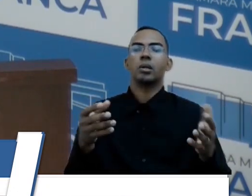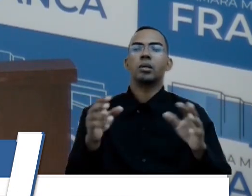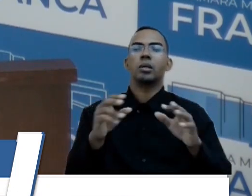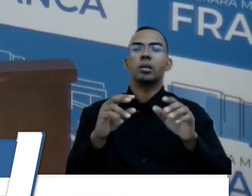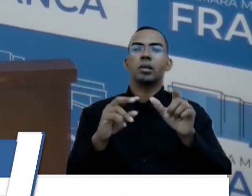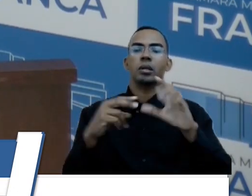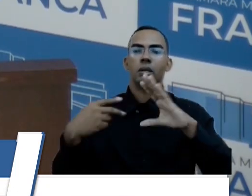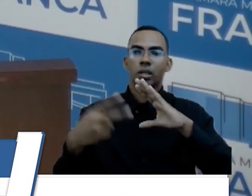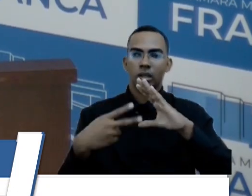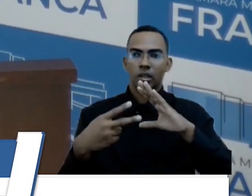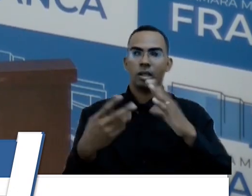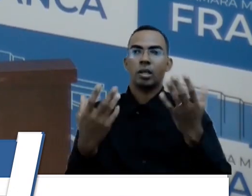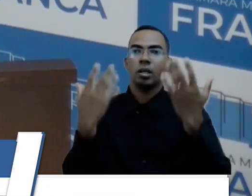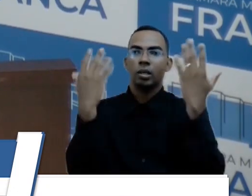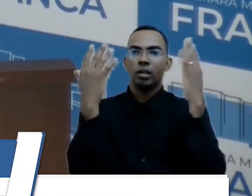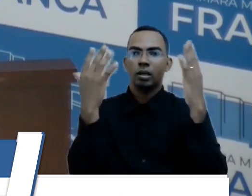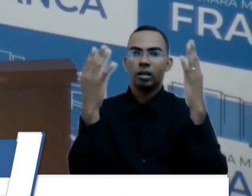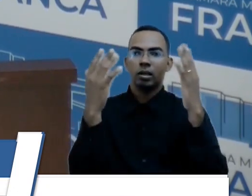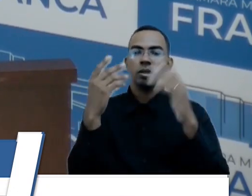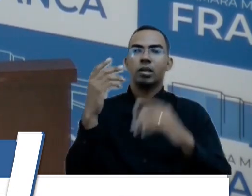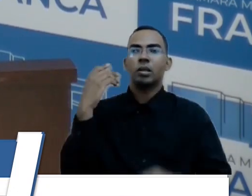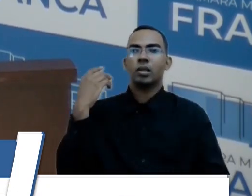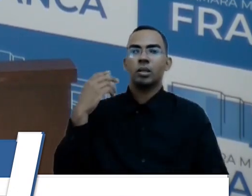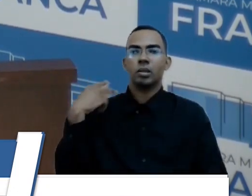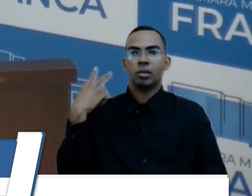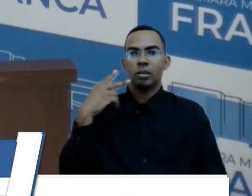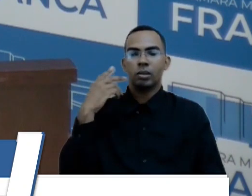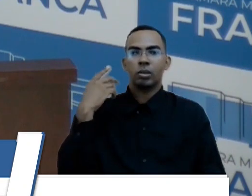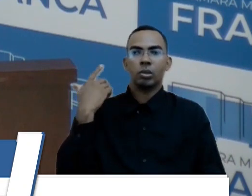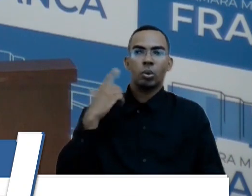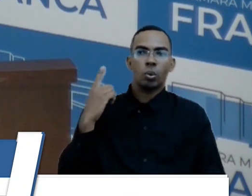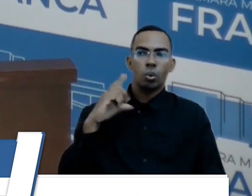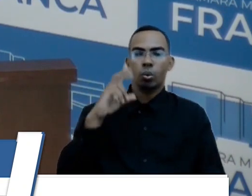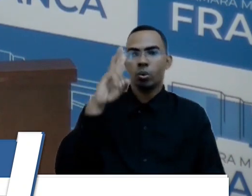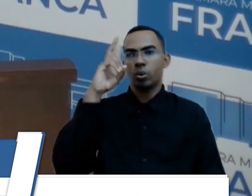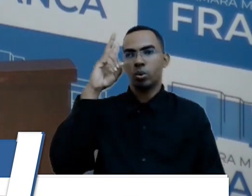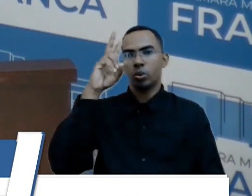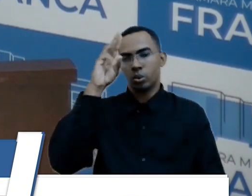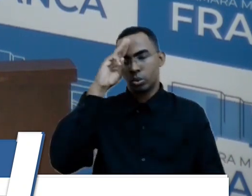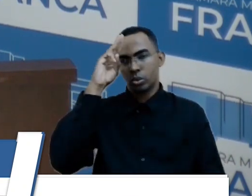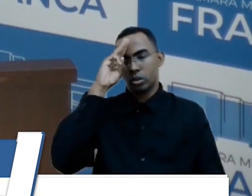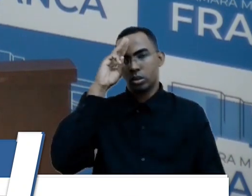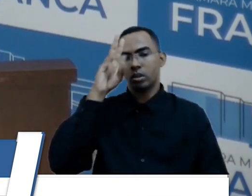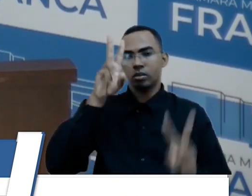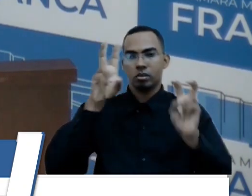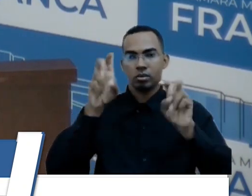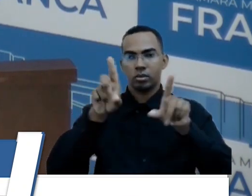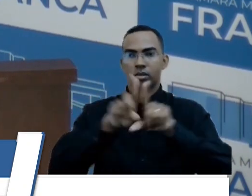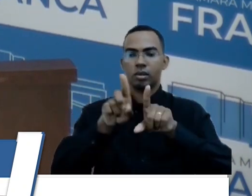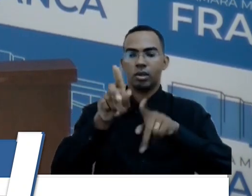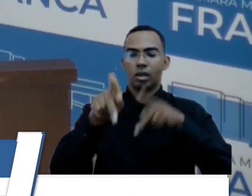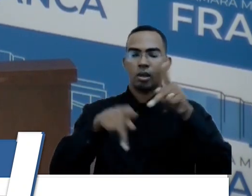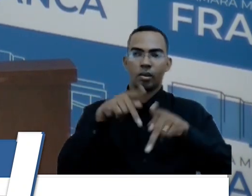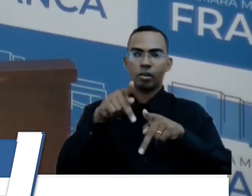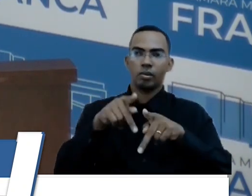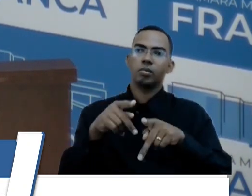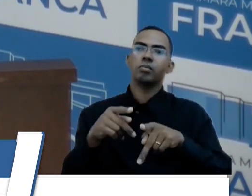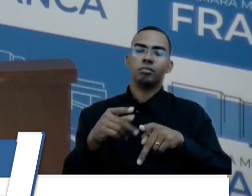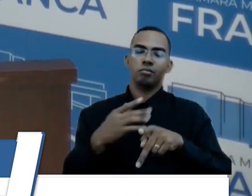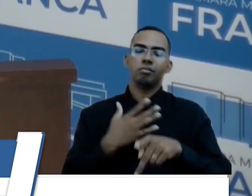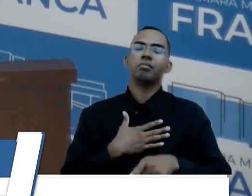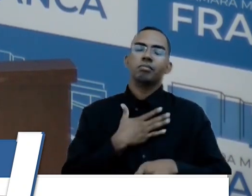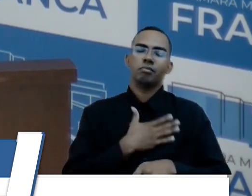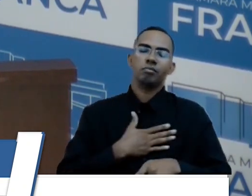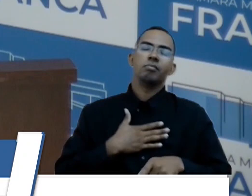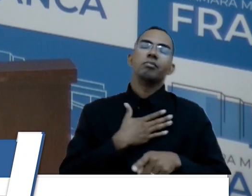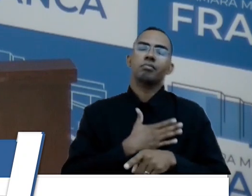queria parabenizar aí a Lurdinha e o Tide por trazer esse assunto, e também a população, que me deixou muito feliz